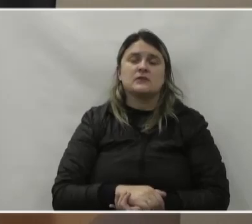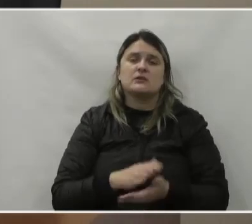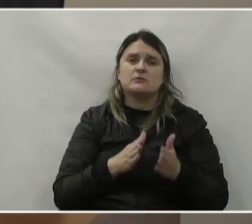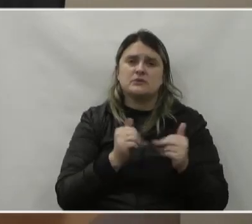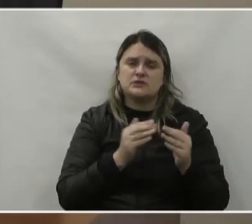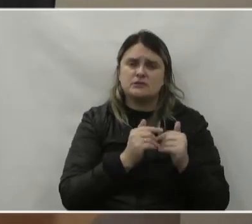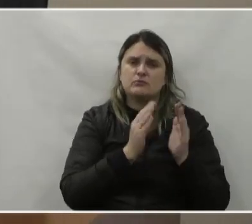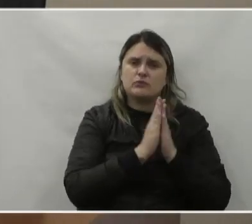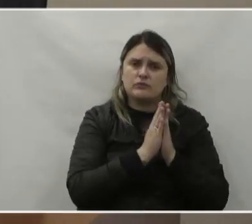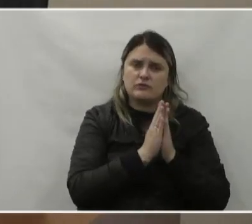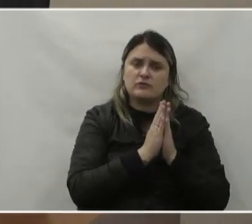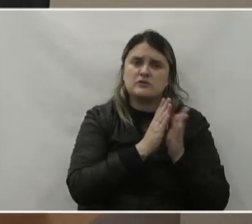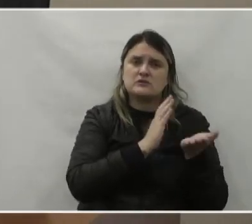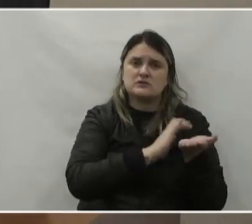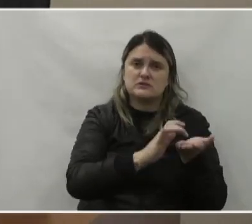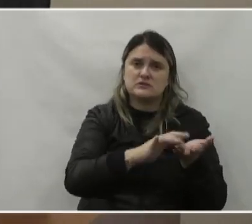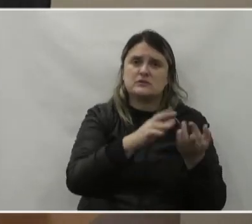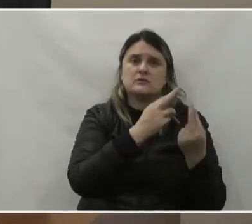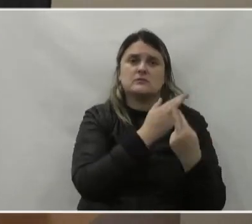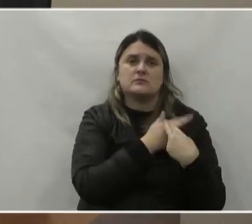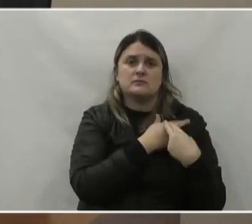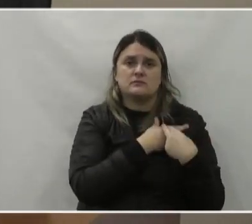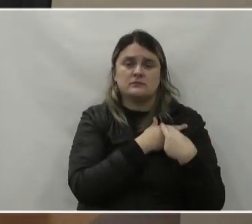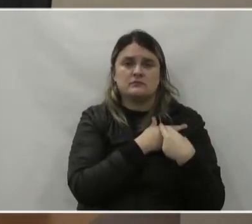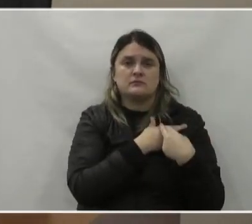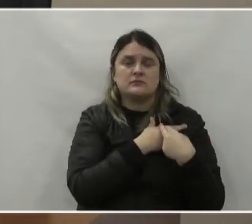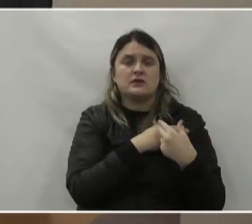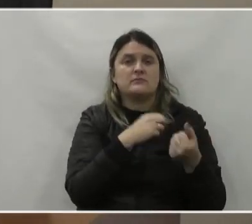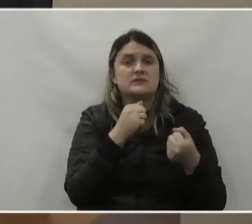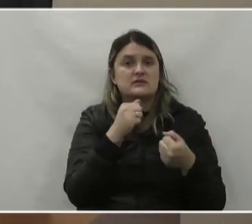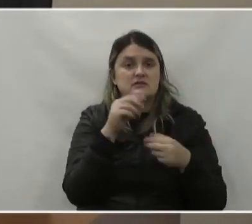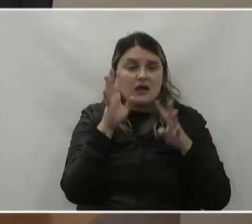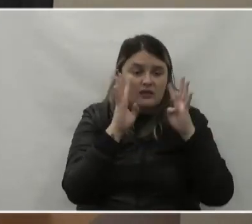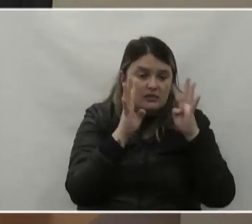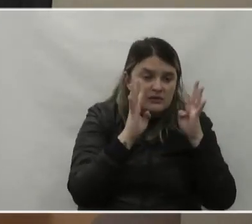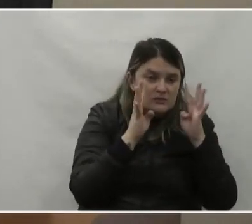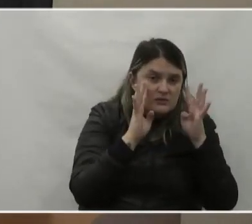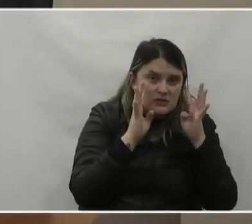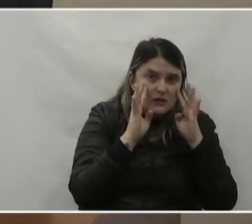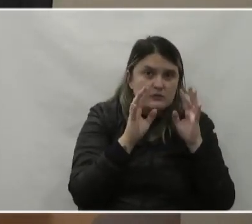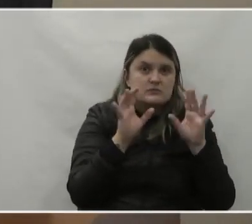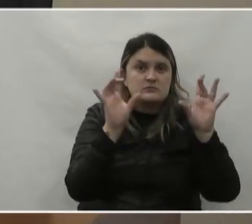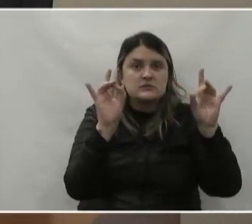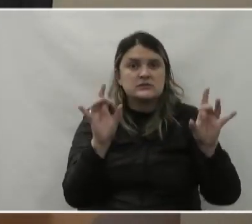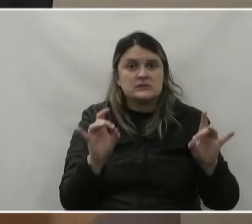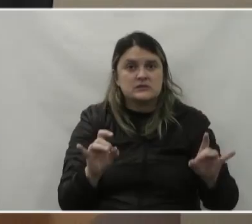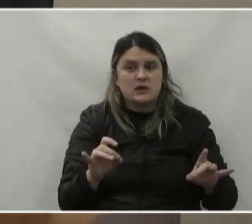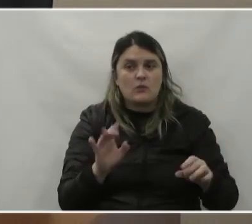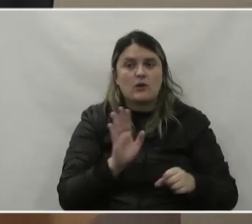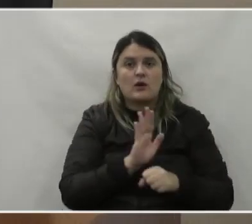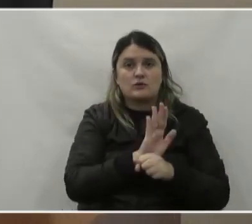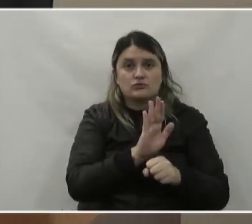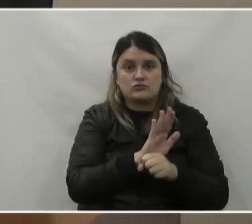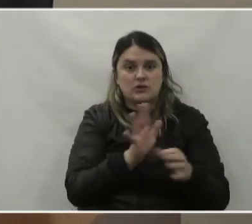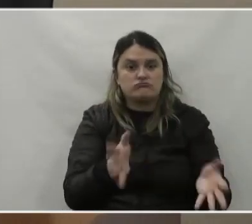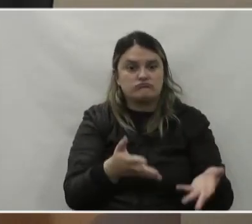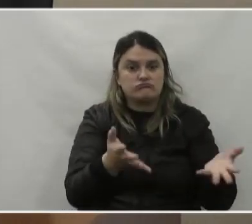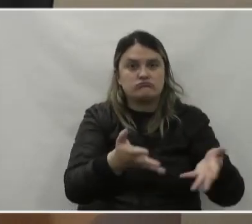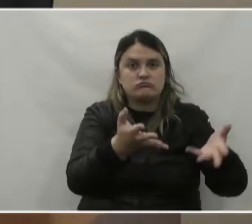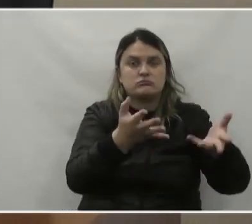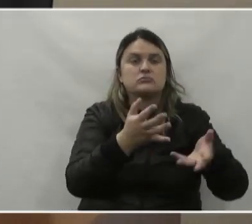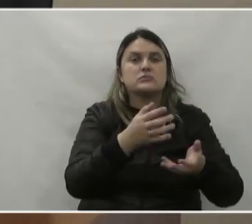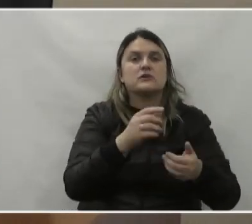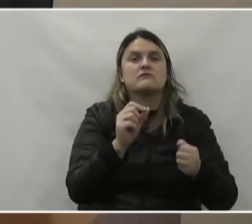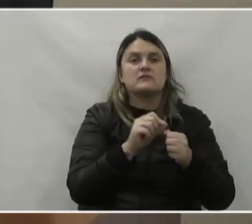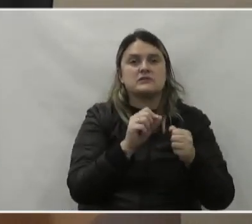apelo aqui às secretarias competentes que desse uma olhadinha com carinho, né, que ajudasse, sim, que